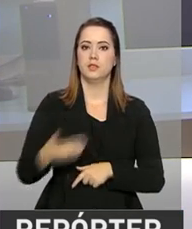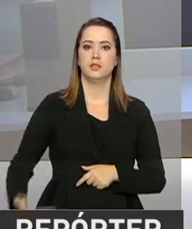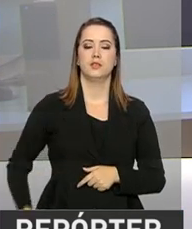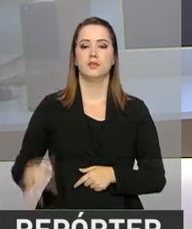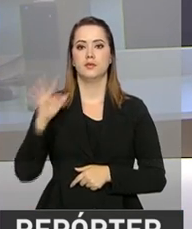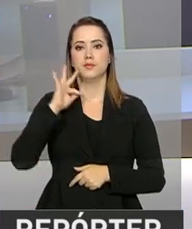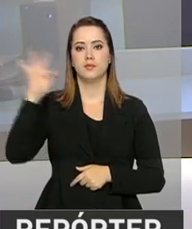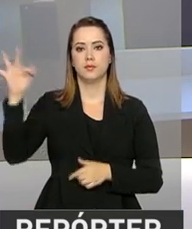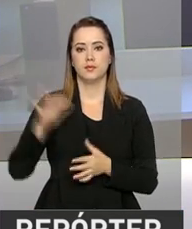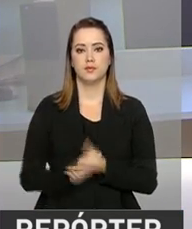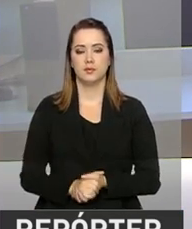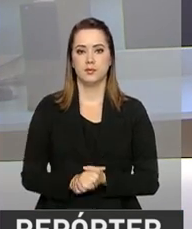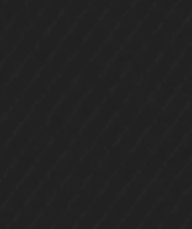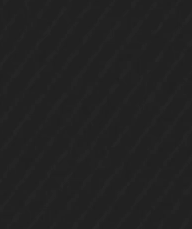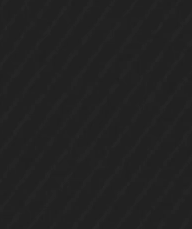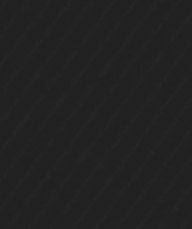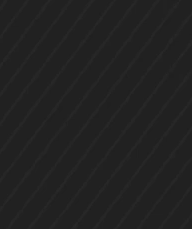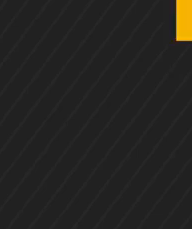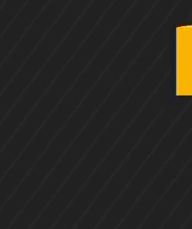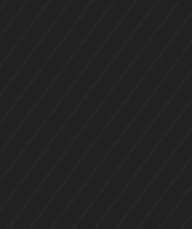a TV do Governo